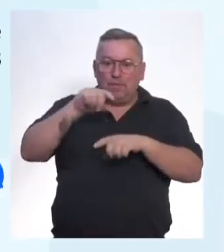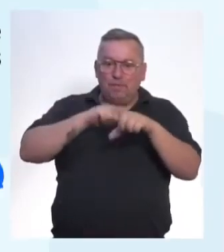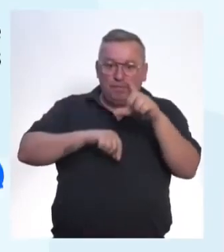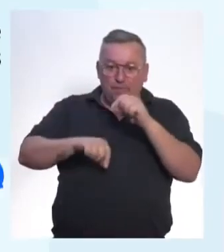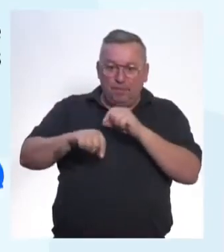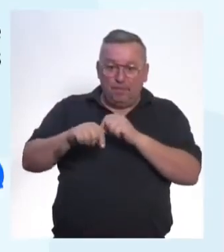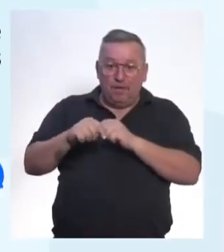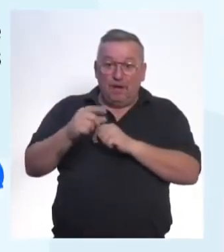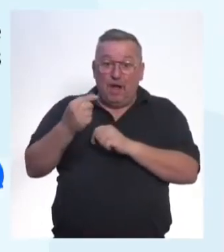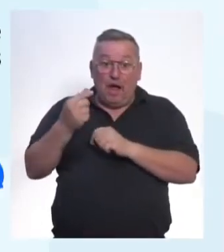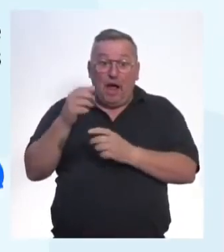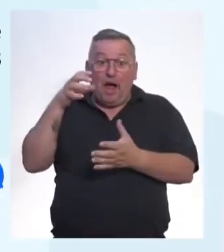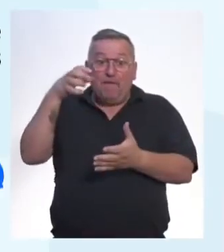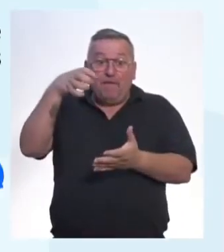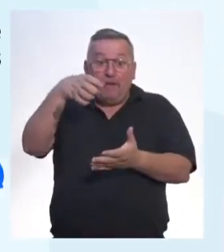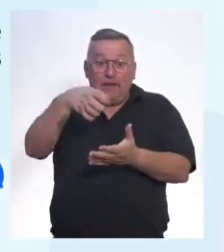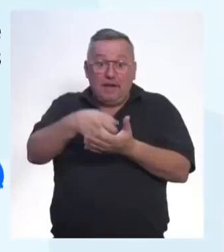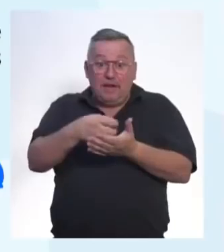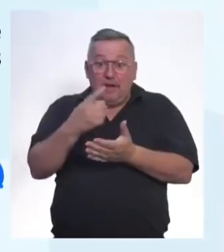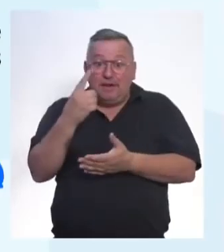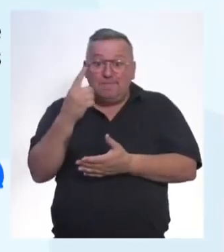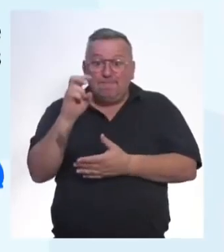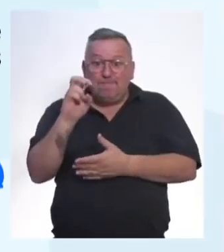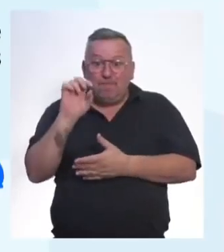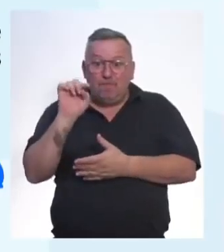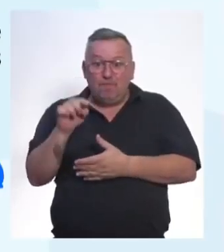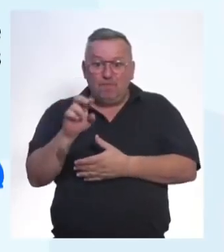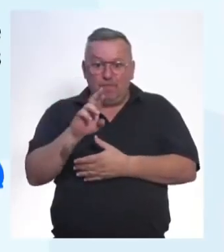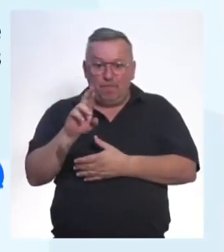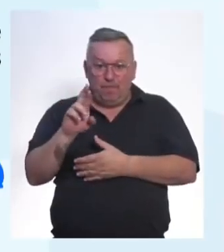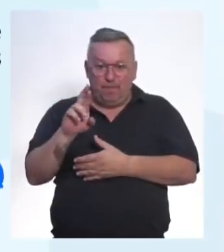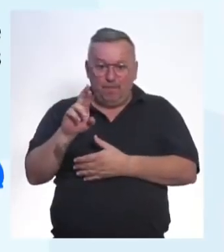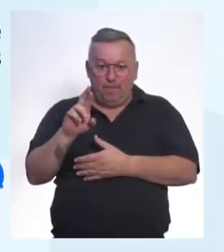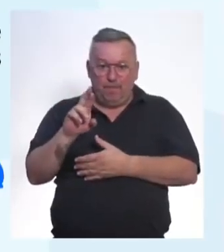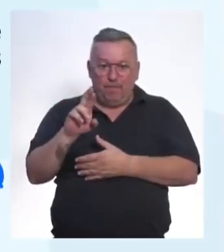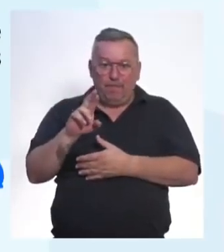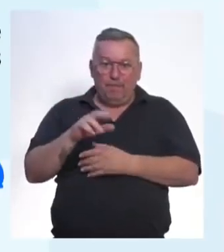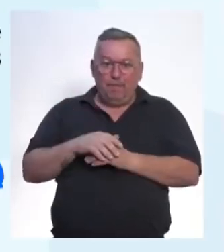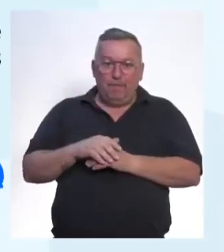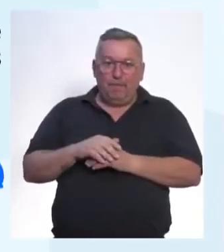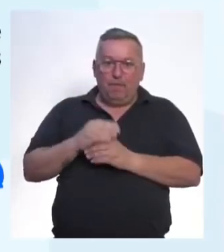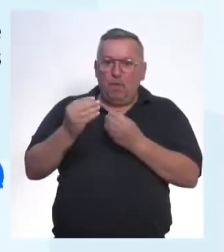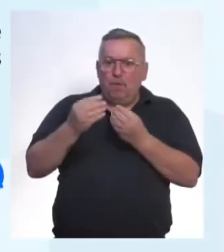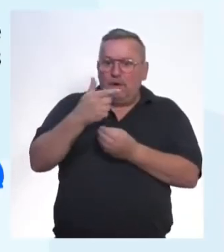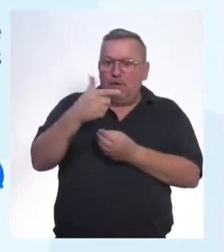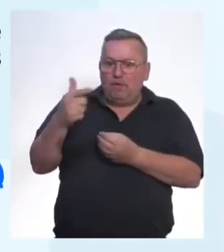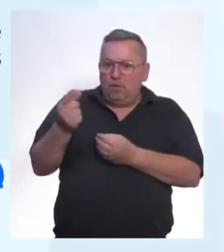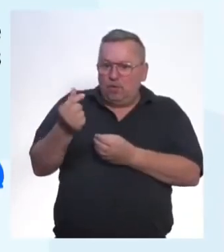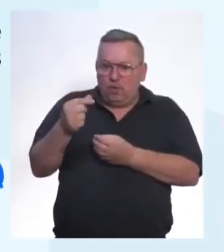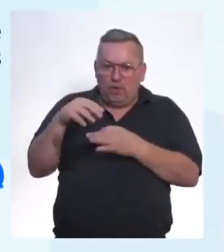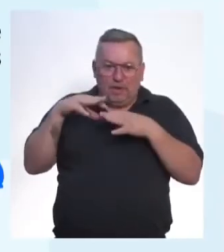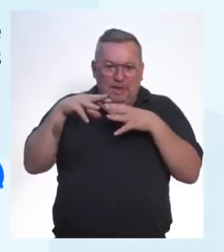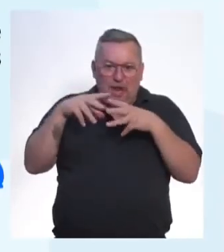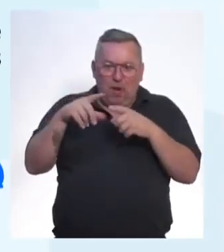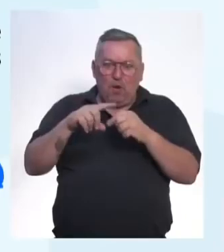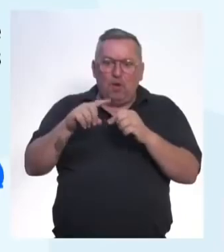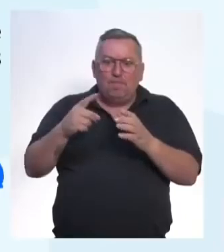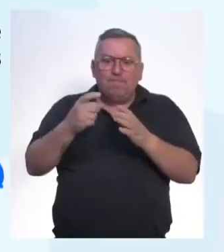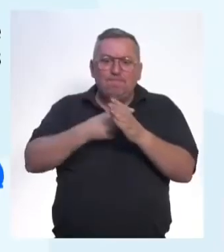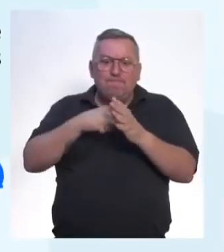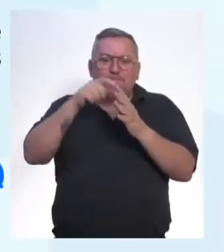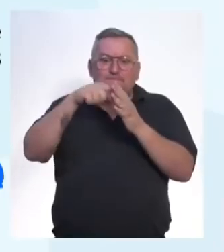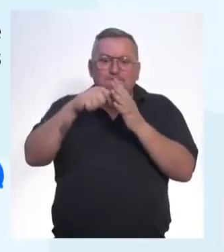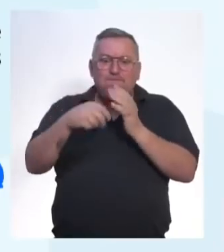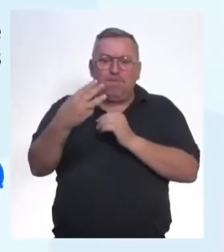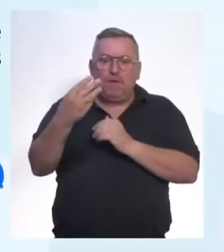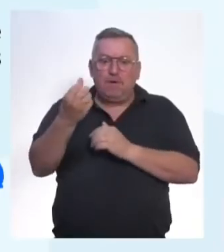escolhido por ela custava à vista R$15.000, Alessandra. Como ela não tinha o valor, resolveu financiar o